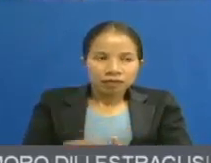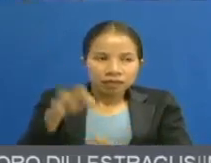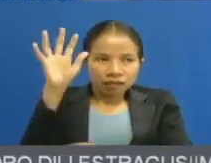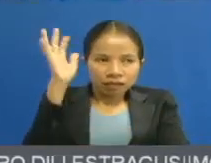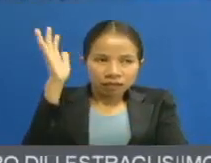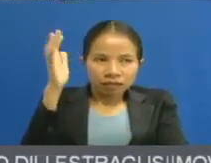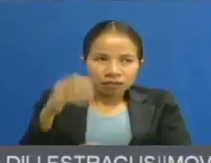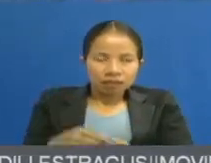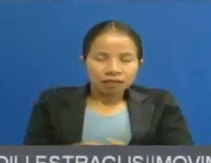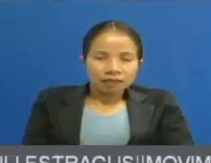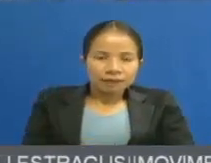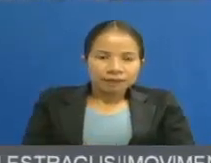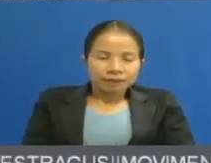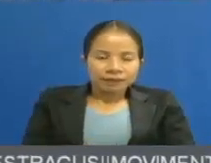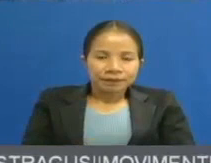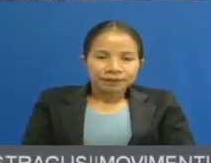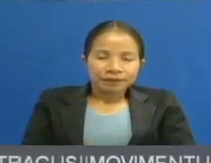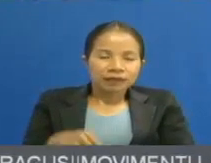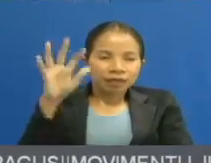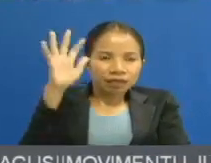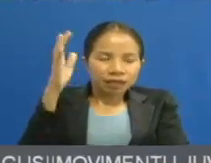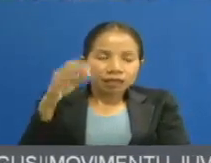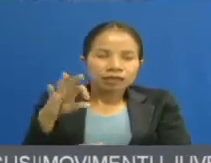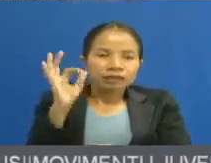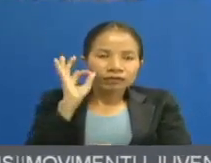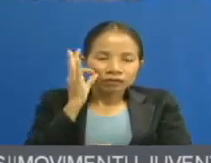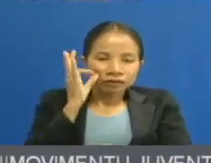maka liu bai ai plantas e frutas nian.